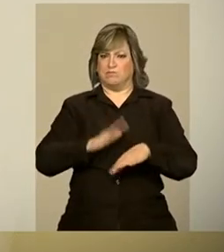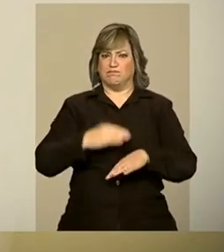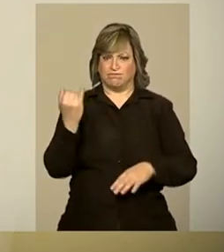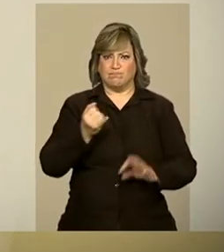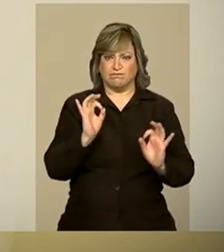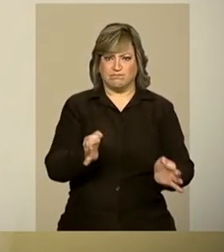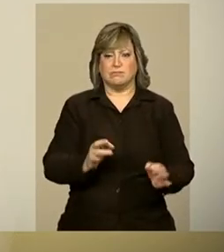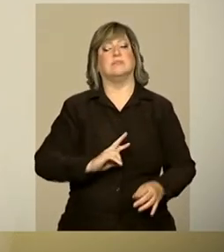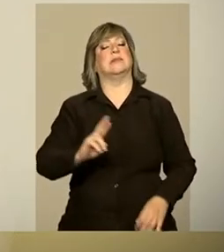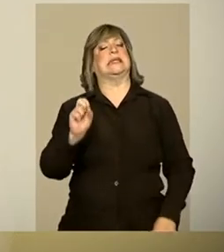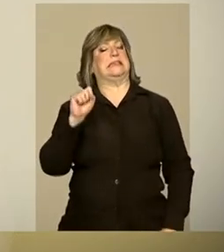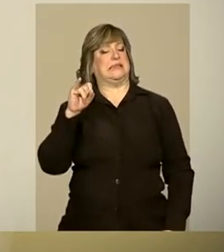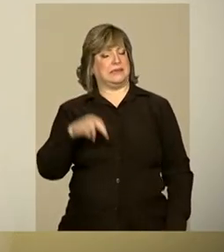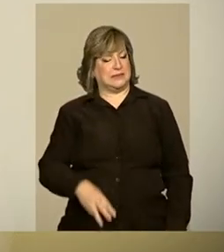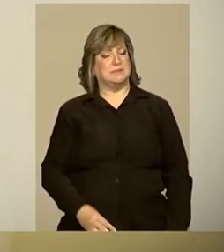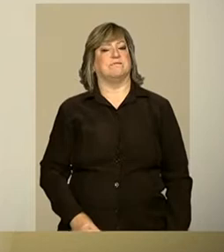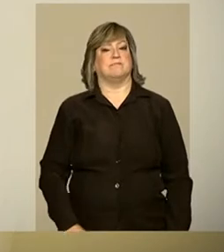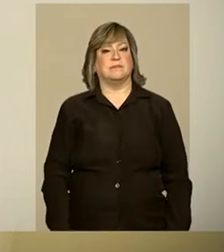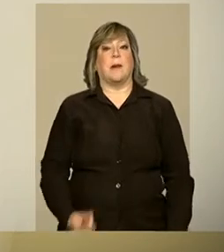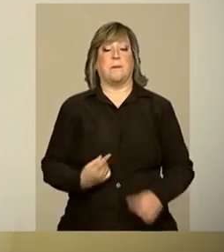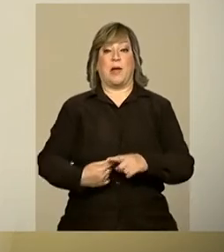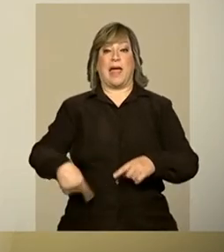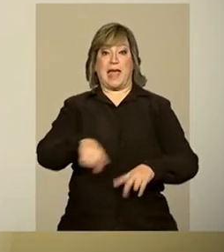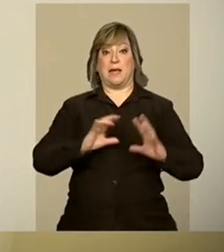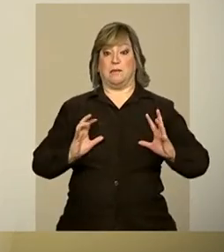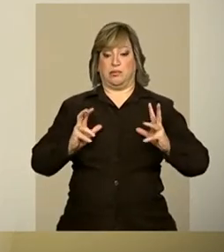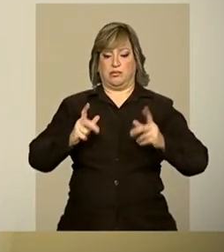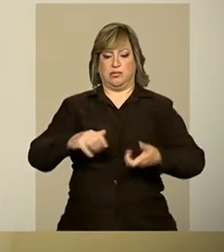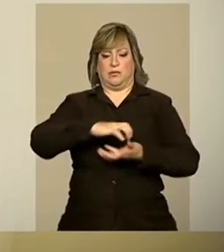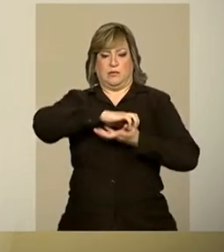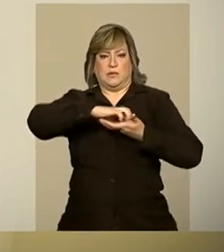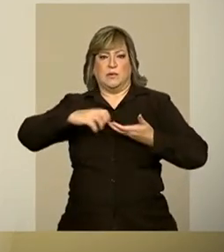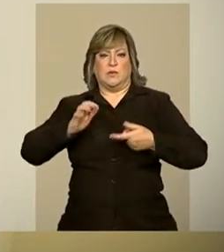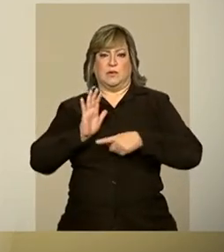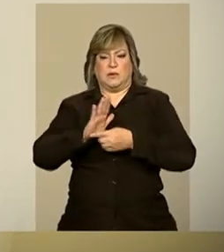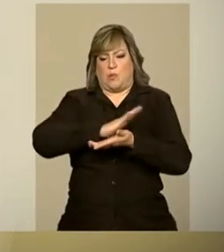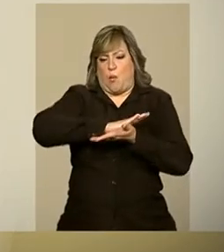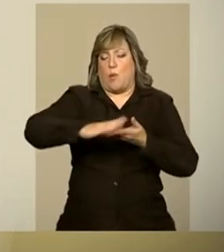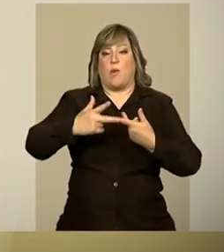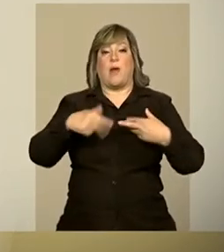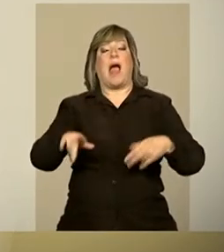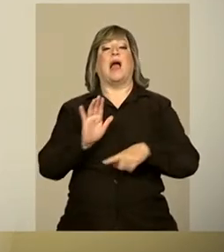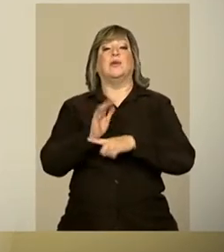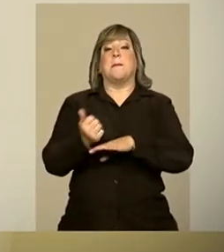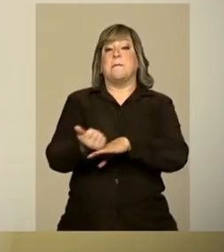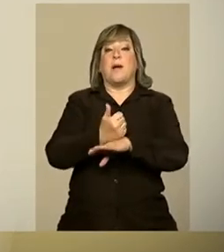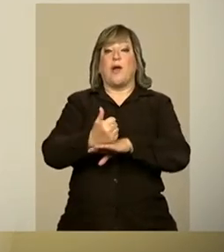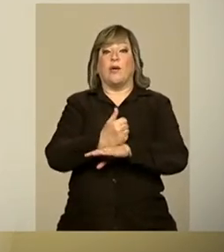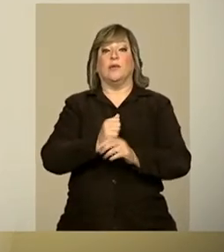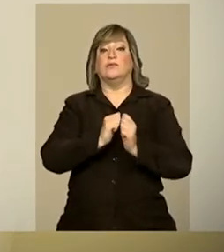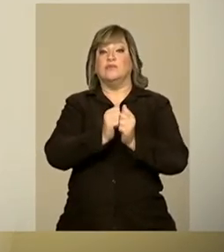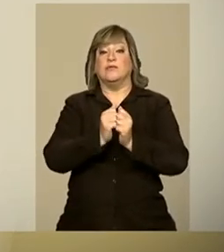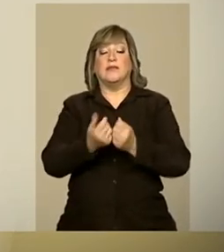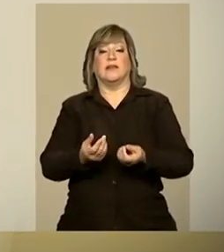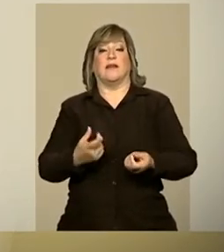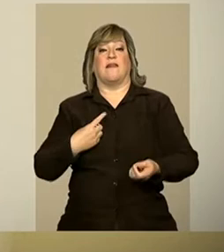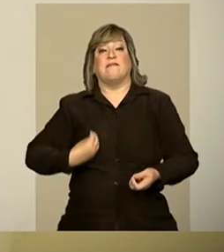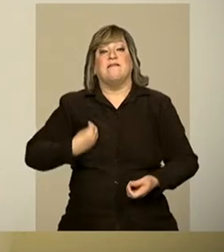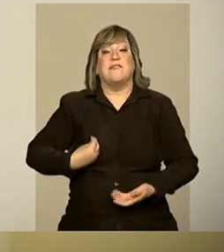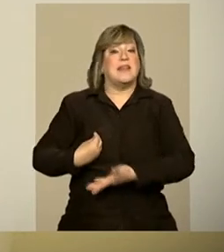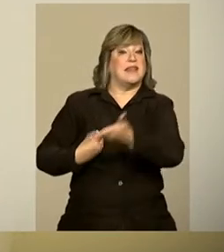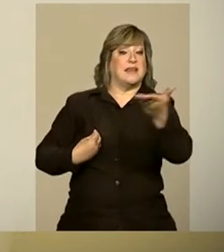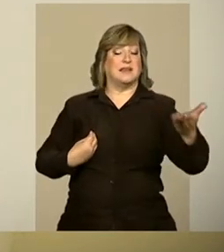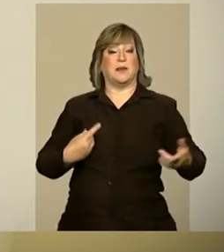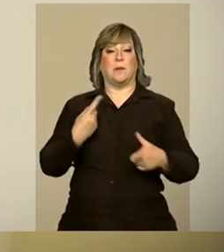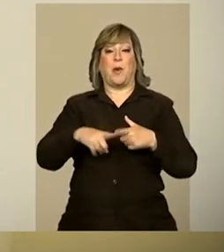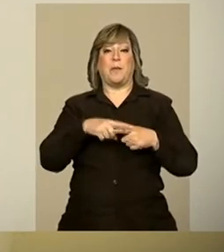não é mesmo? É sim, Luciano. Essas máquinas ajudam a criar condições para melhorar a convivência com a seca e